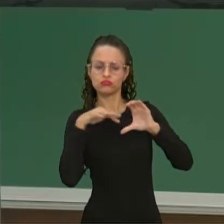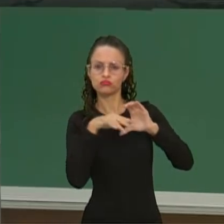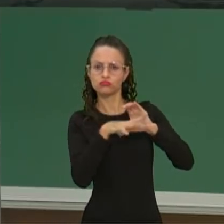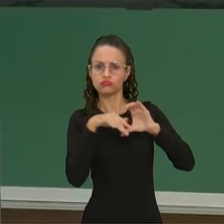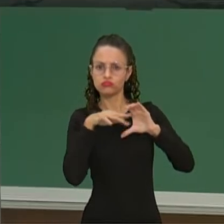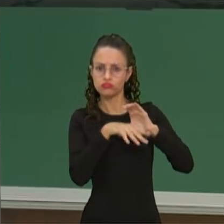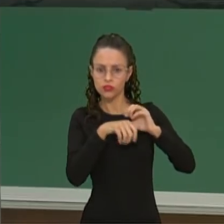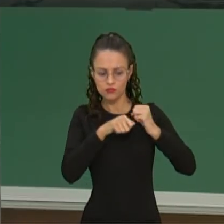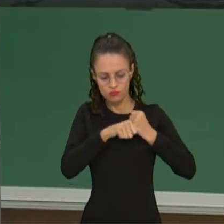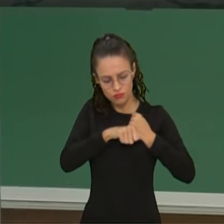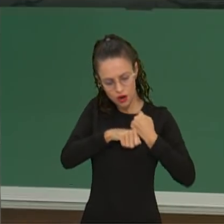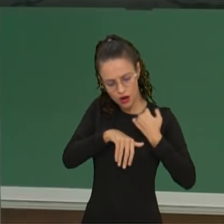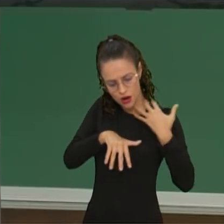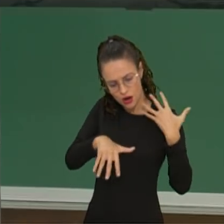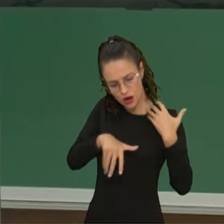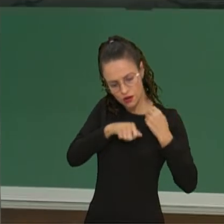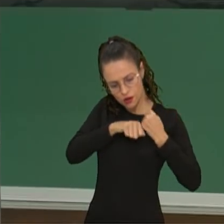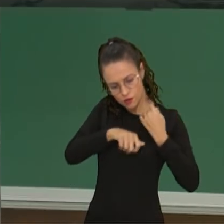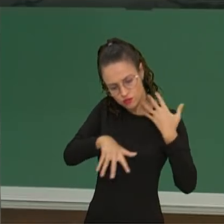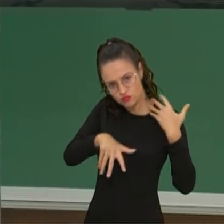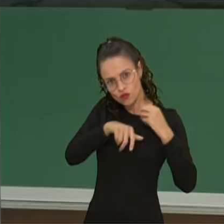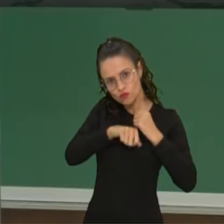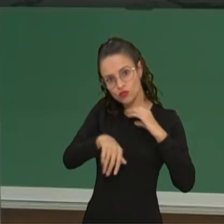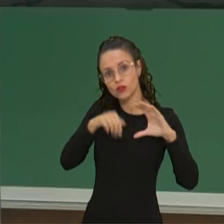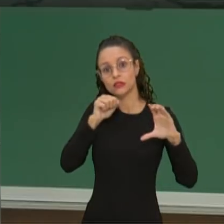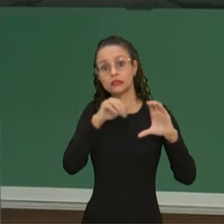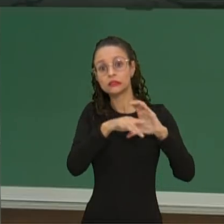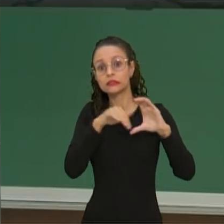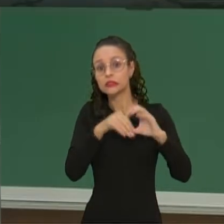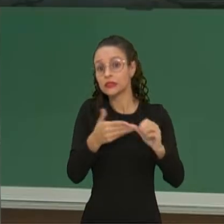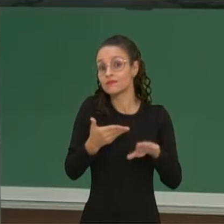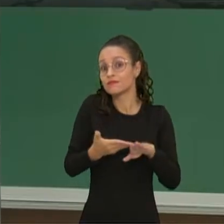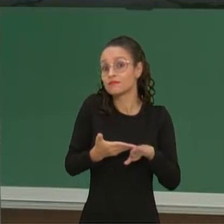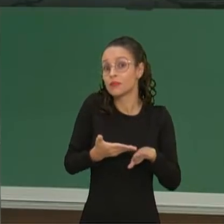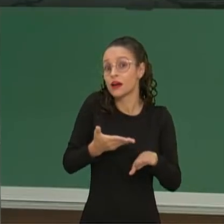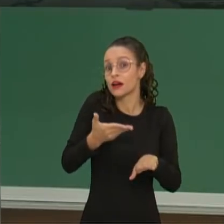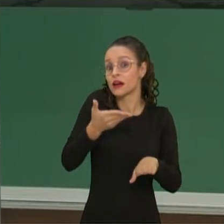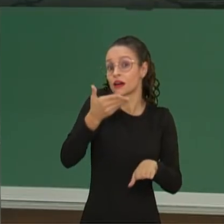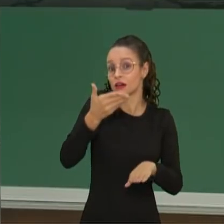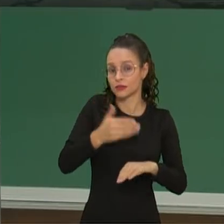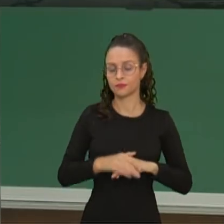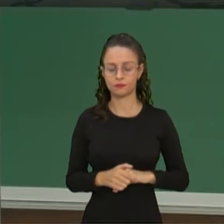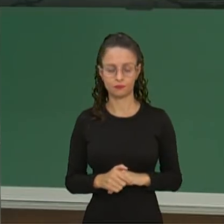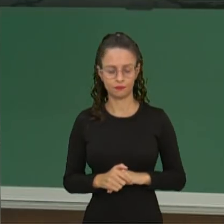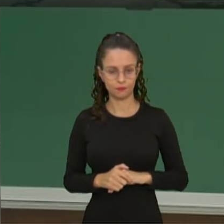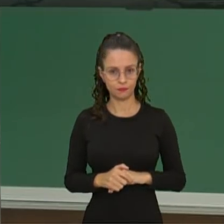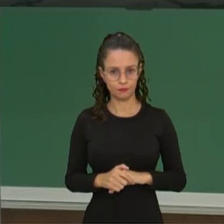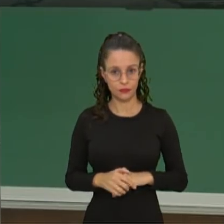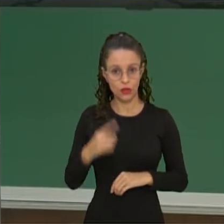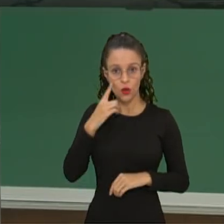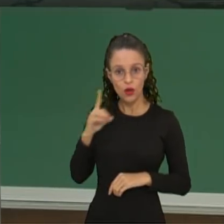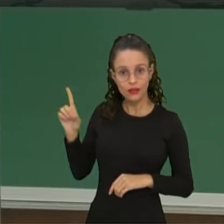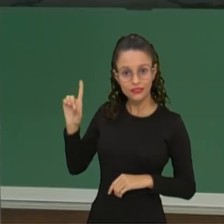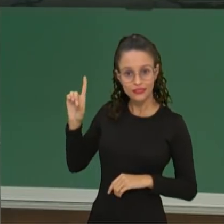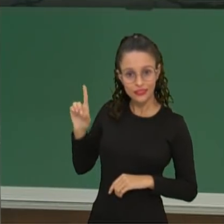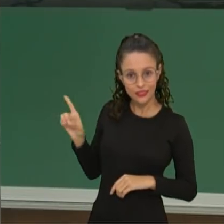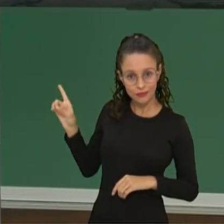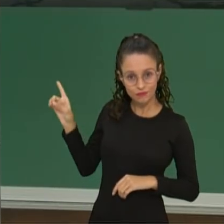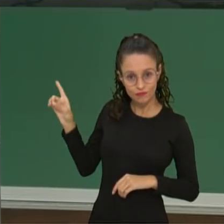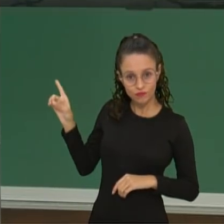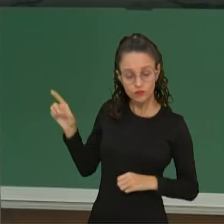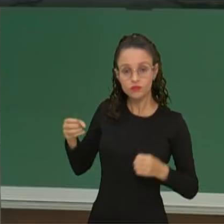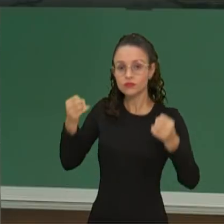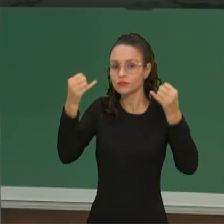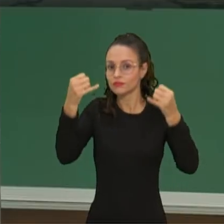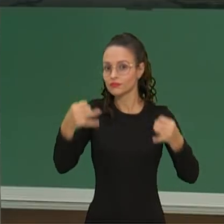entra nas suas artérias, né, é acima do que seria o ideal, tá? Aqui na letra D, ó, nós temos a descrição